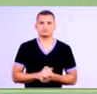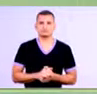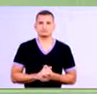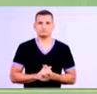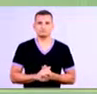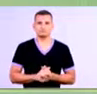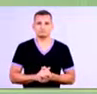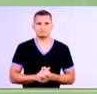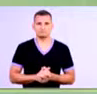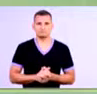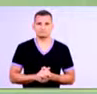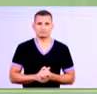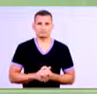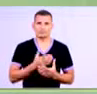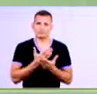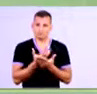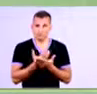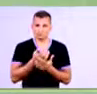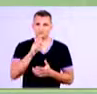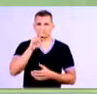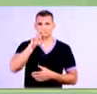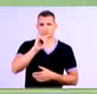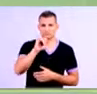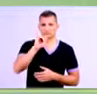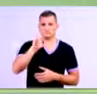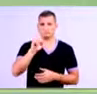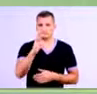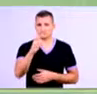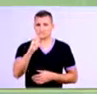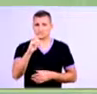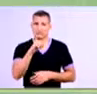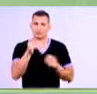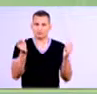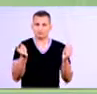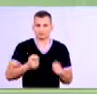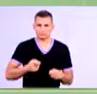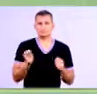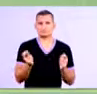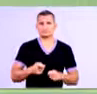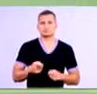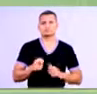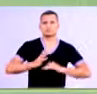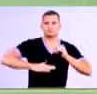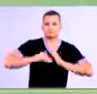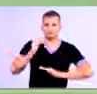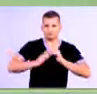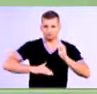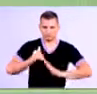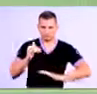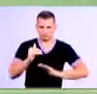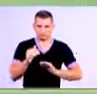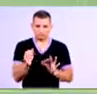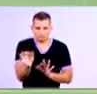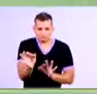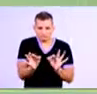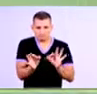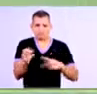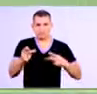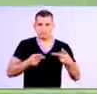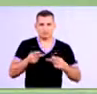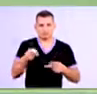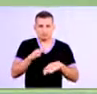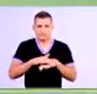estudo dessa interação humano-computador, ela possibilita que os desenvolvedores, eles ajustem os projetos para que fiquem